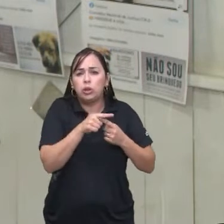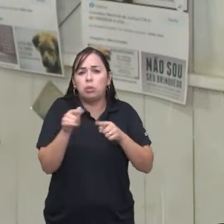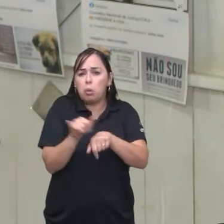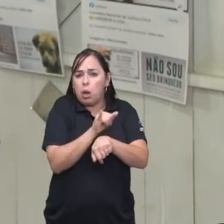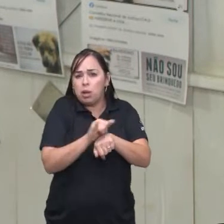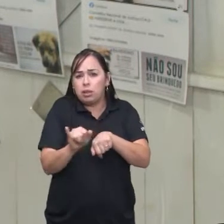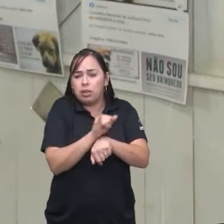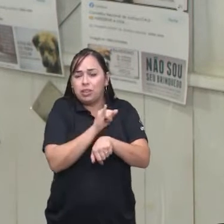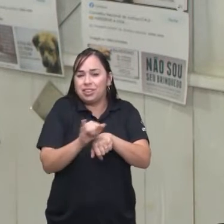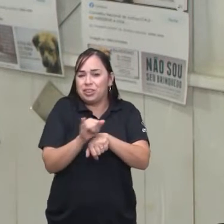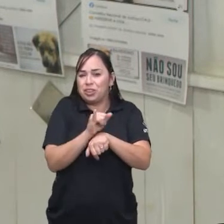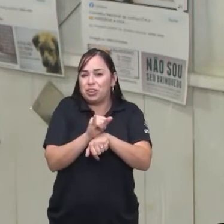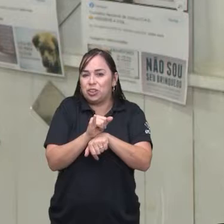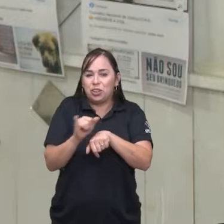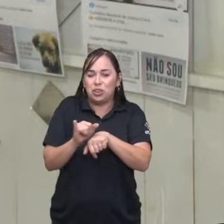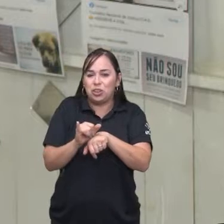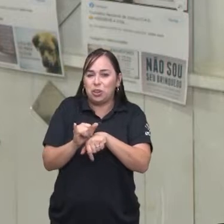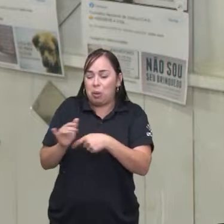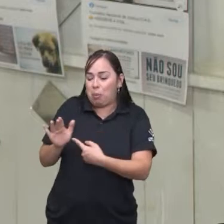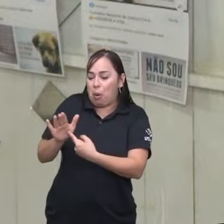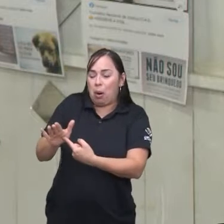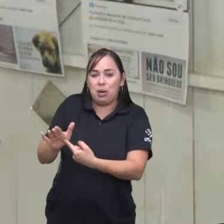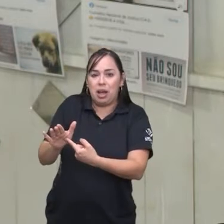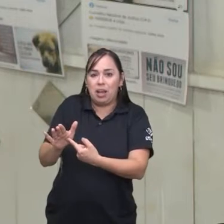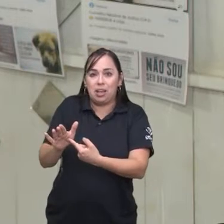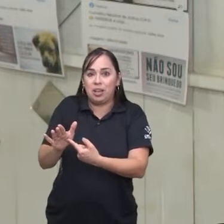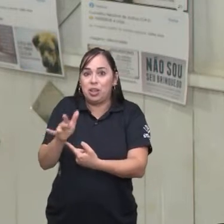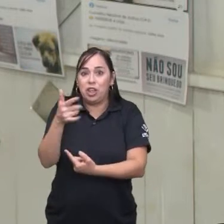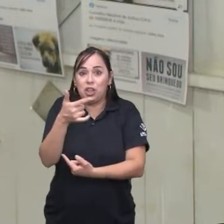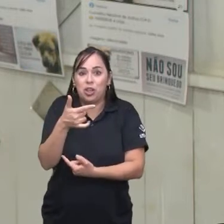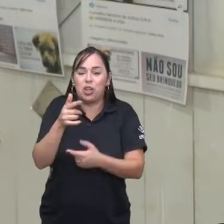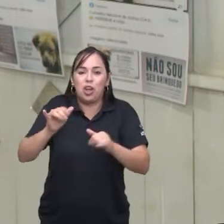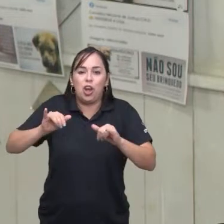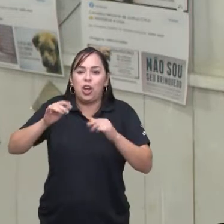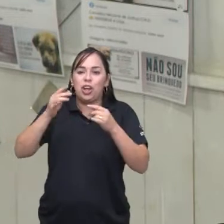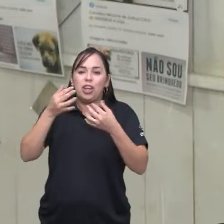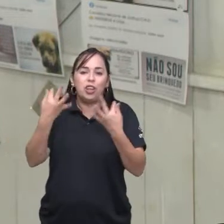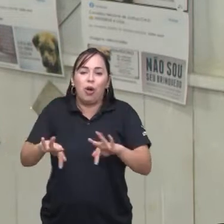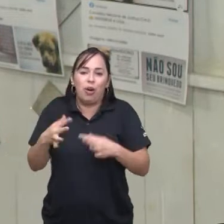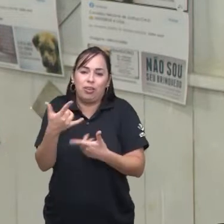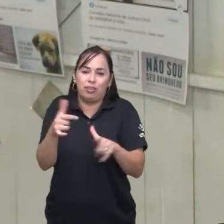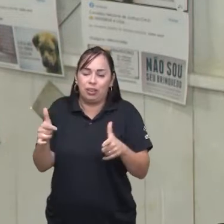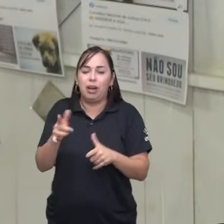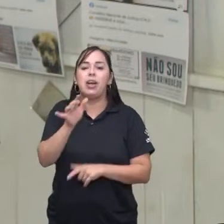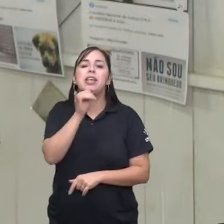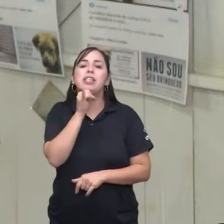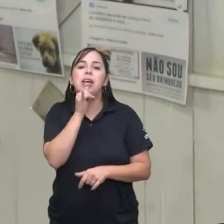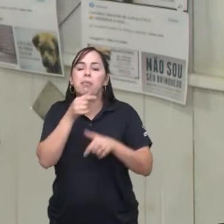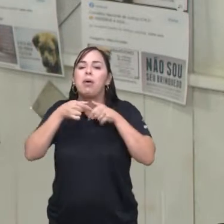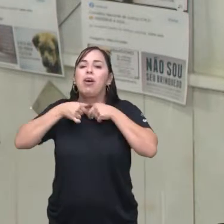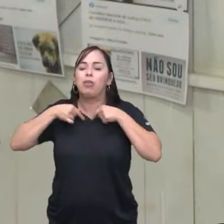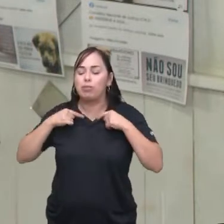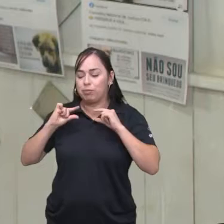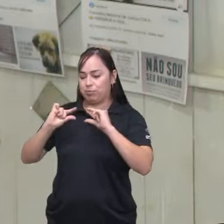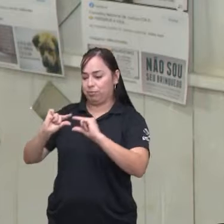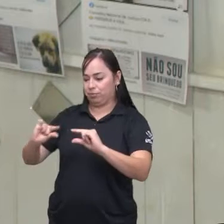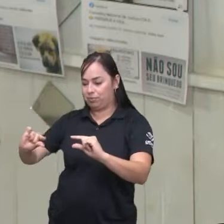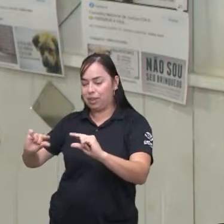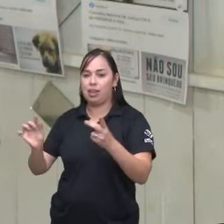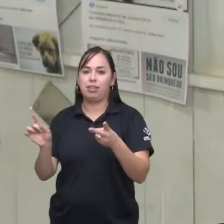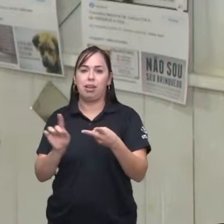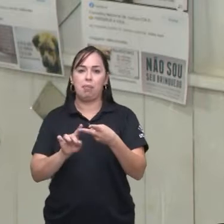outras formas de se marcar um animal sem dor, colocando placa